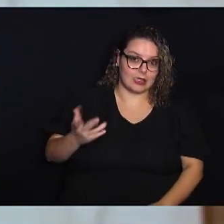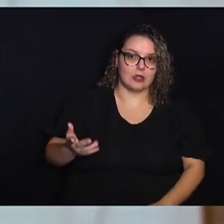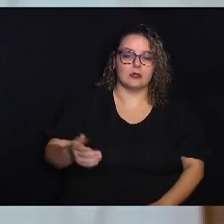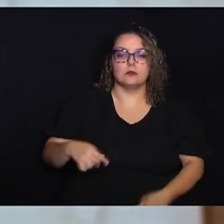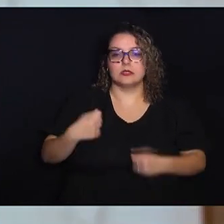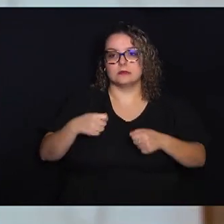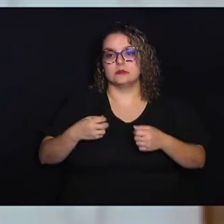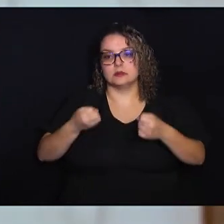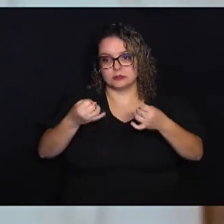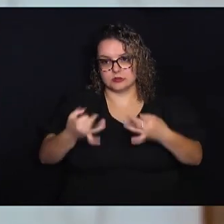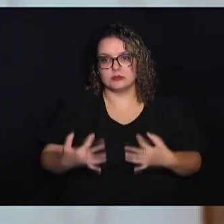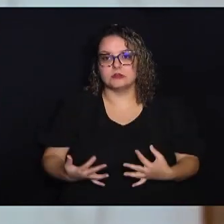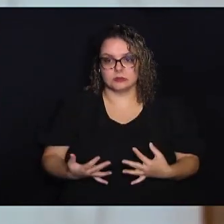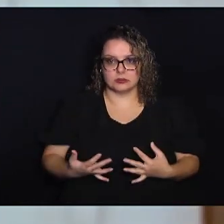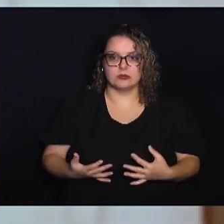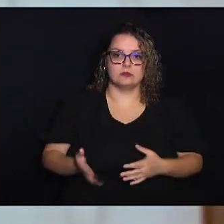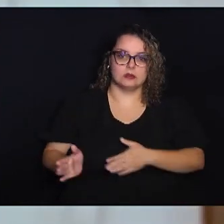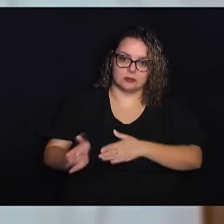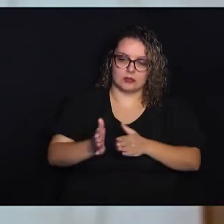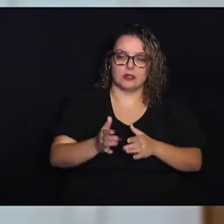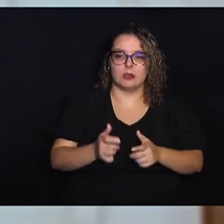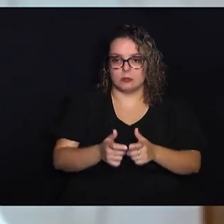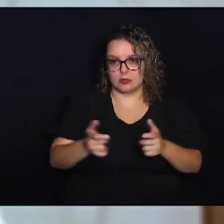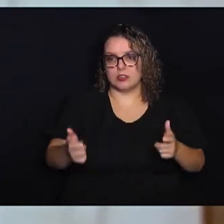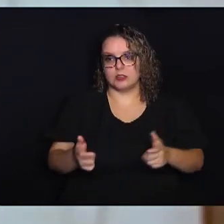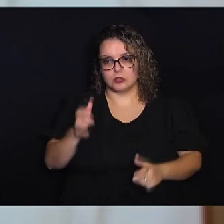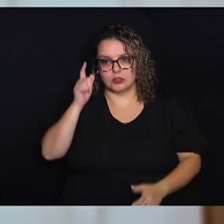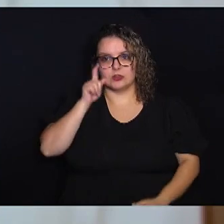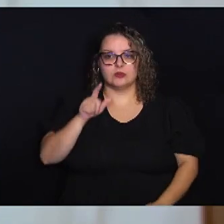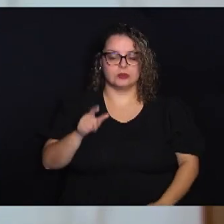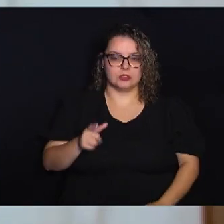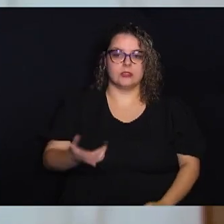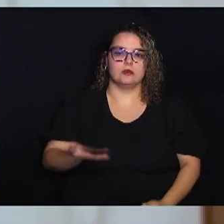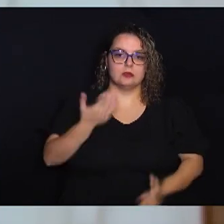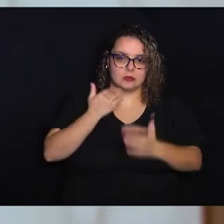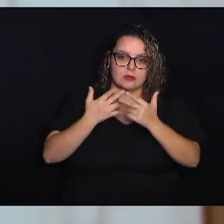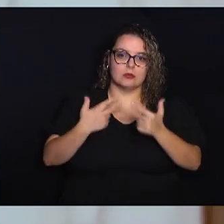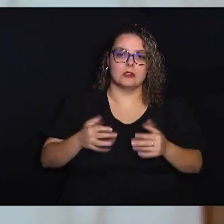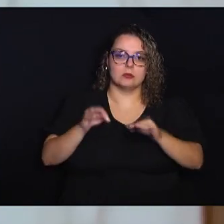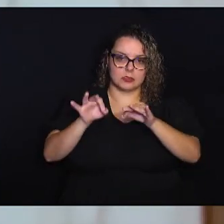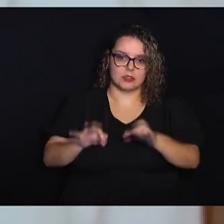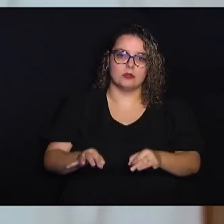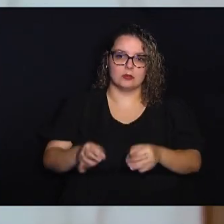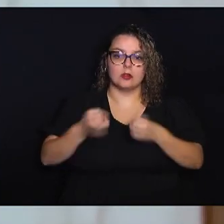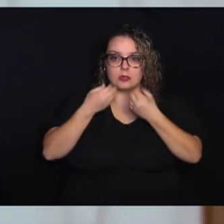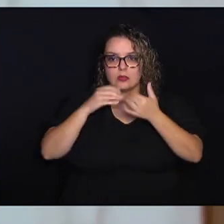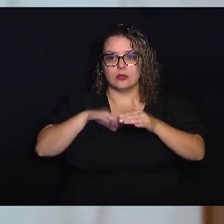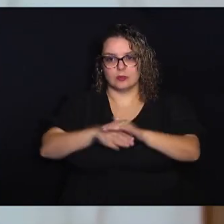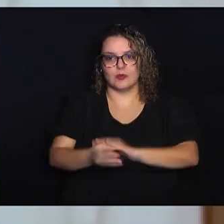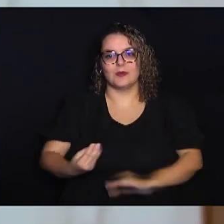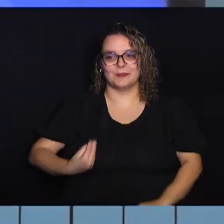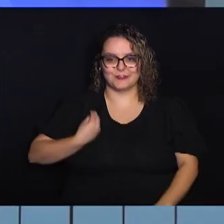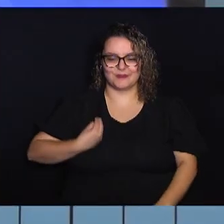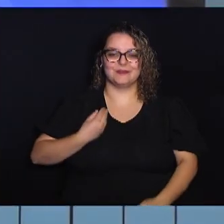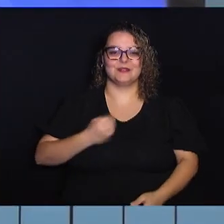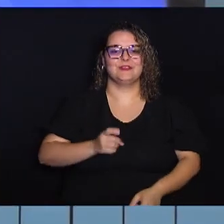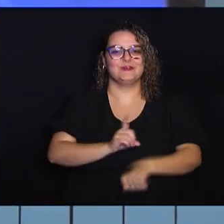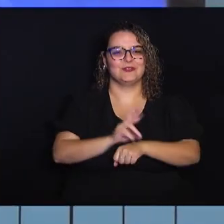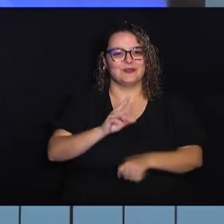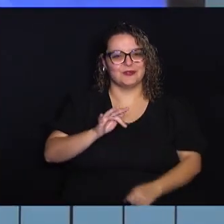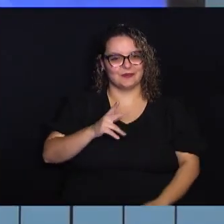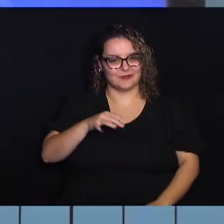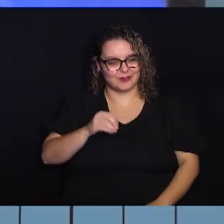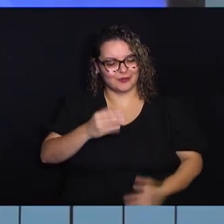adequada para poder seguir, né? A maioria do que a gente consegue com uma alimentação adequada e bons hábitos de vida. Dr. Franco,